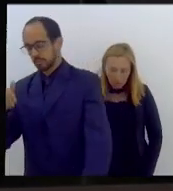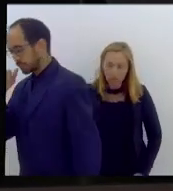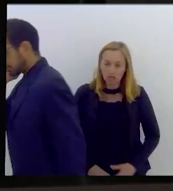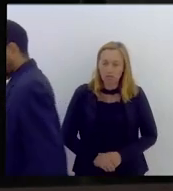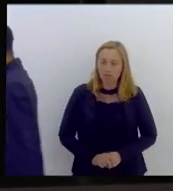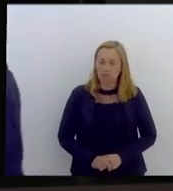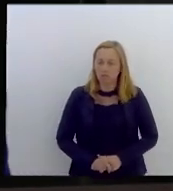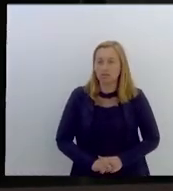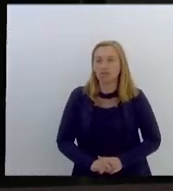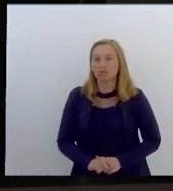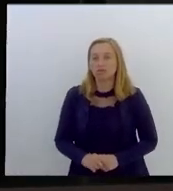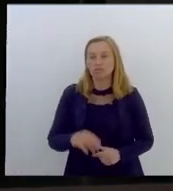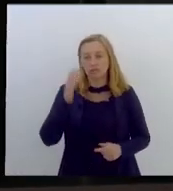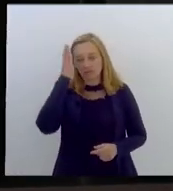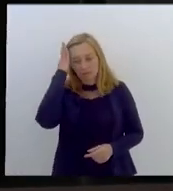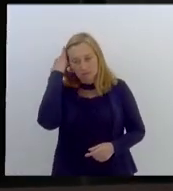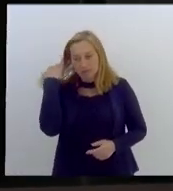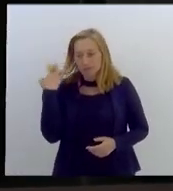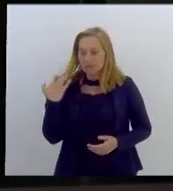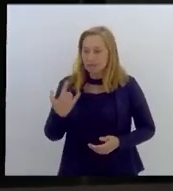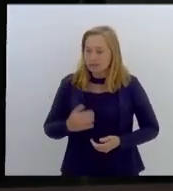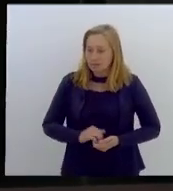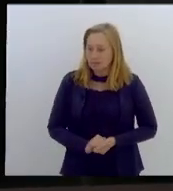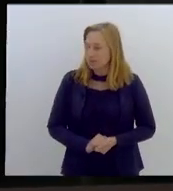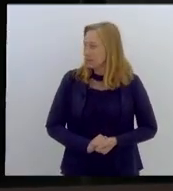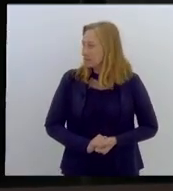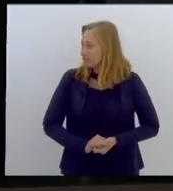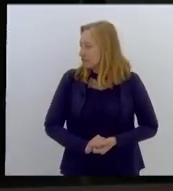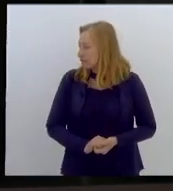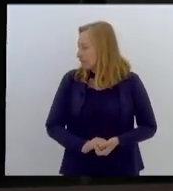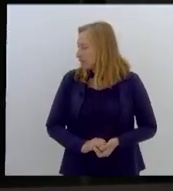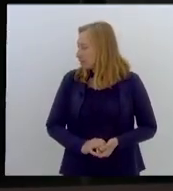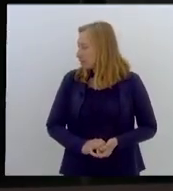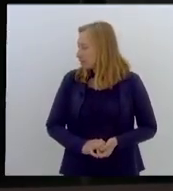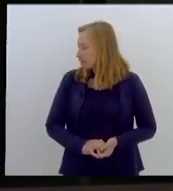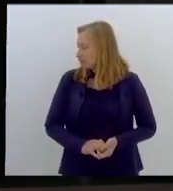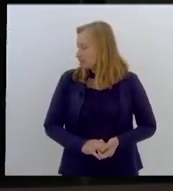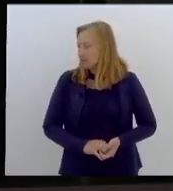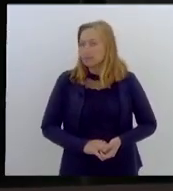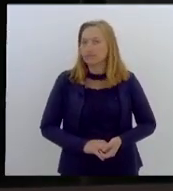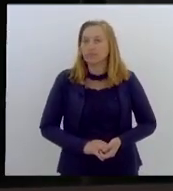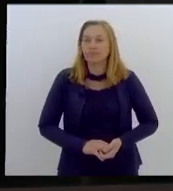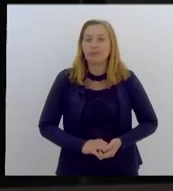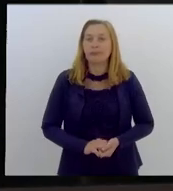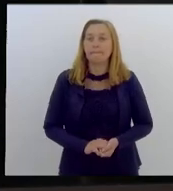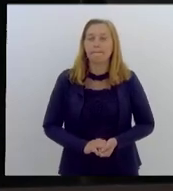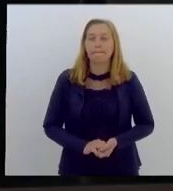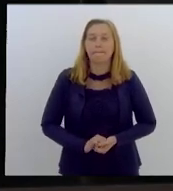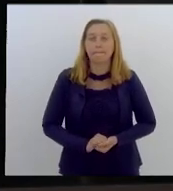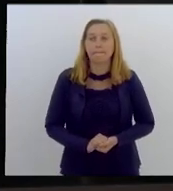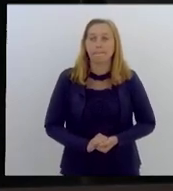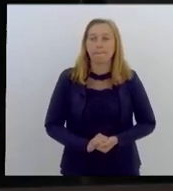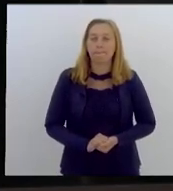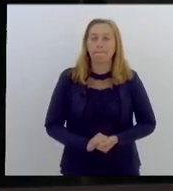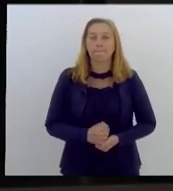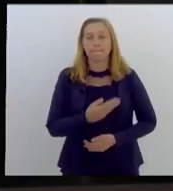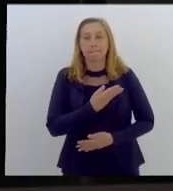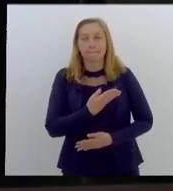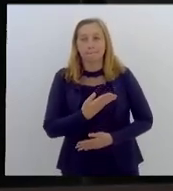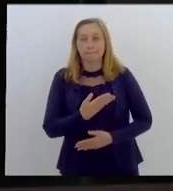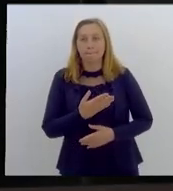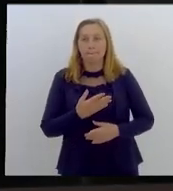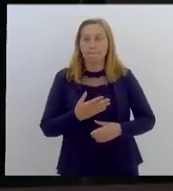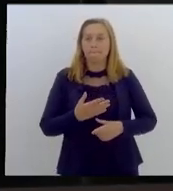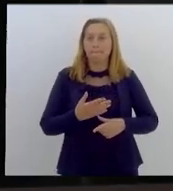Estado está funcionando, como esse Estado está sendo governado